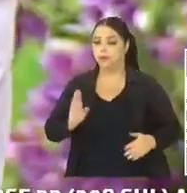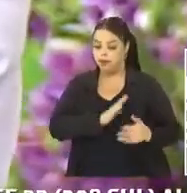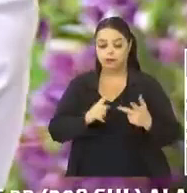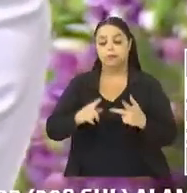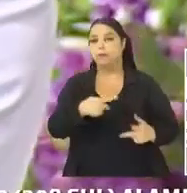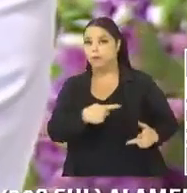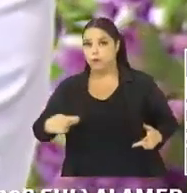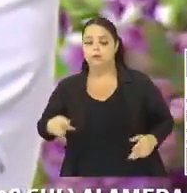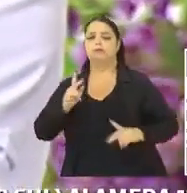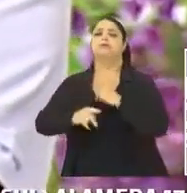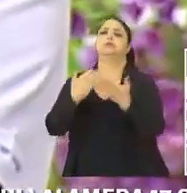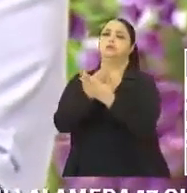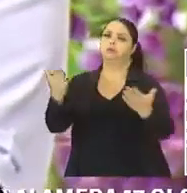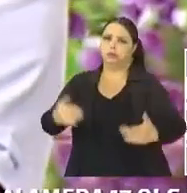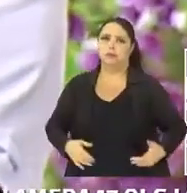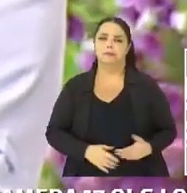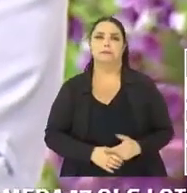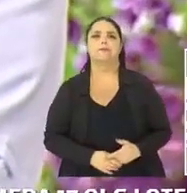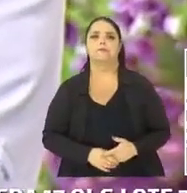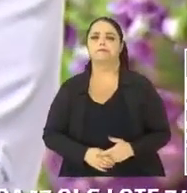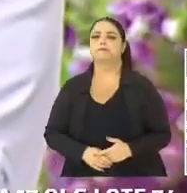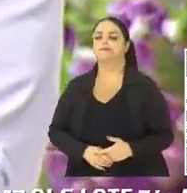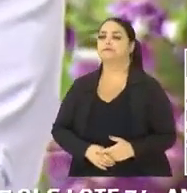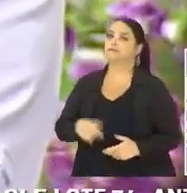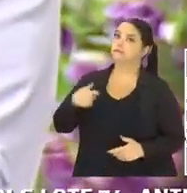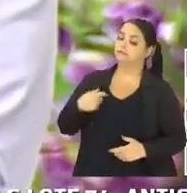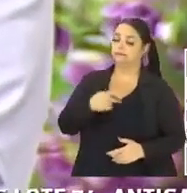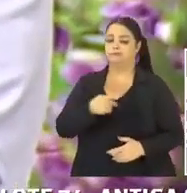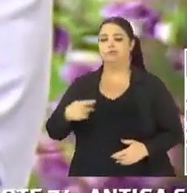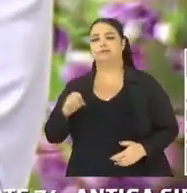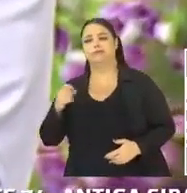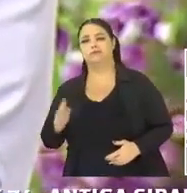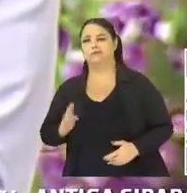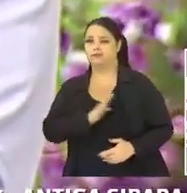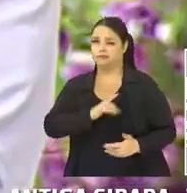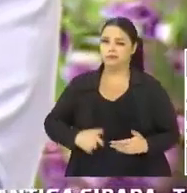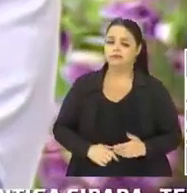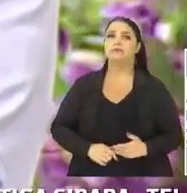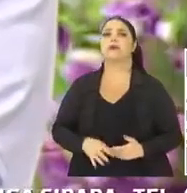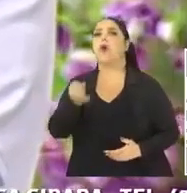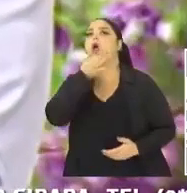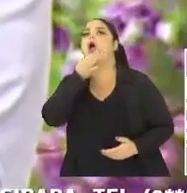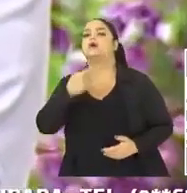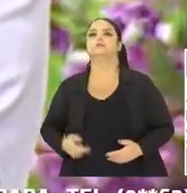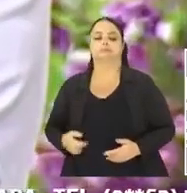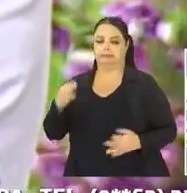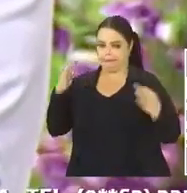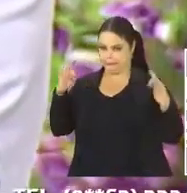pastores, ao povo. Eventualmente um pastor ou um bispo acha que está